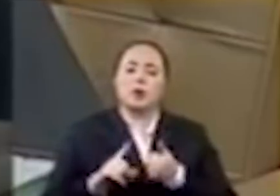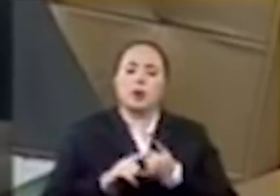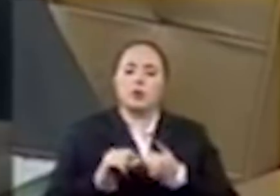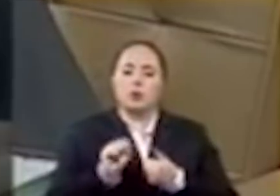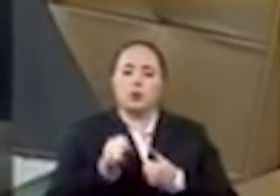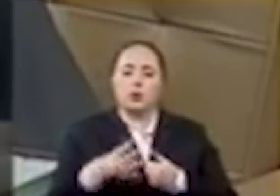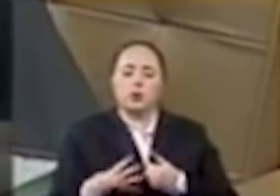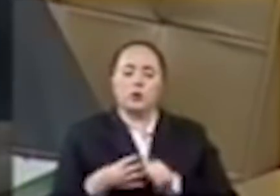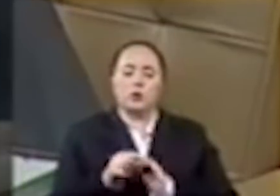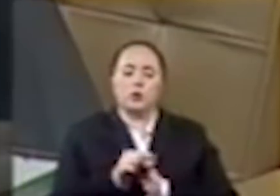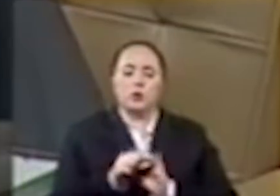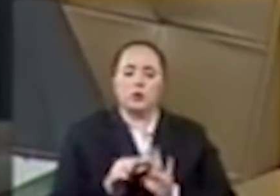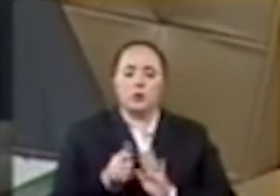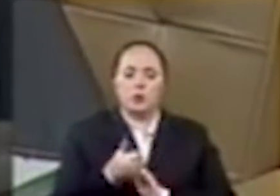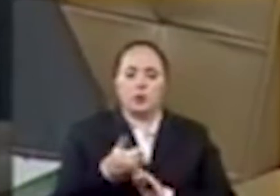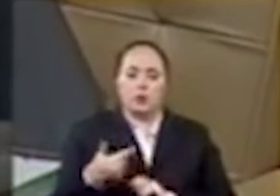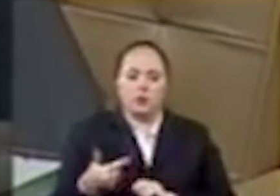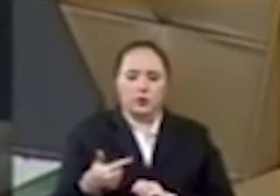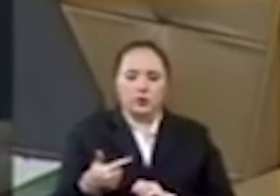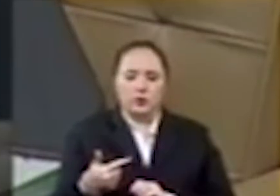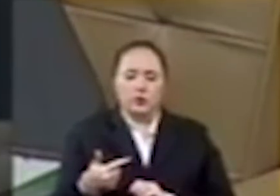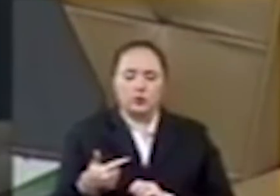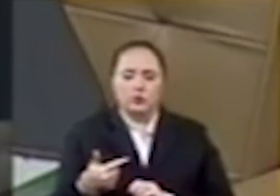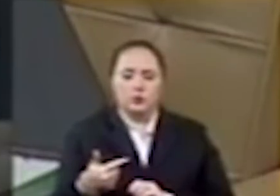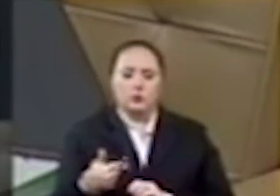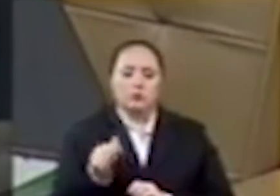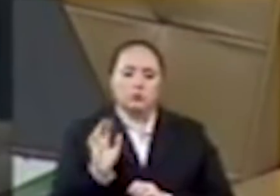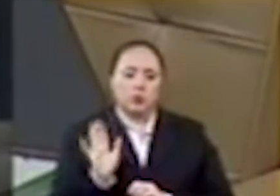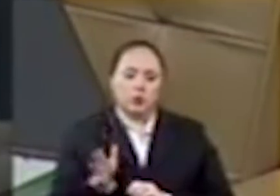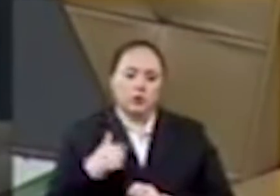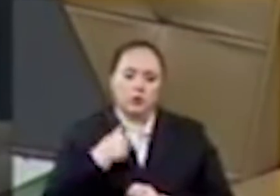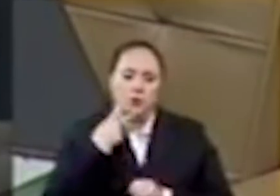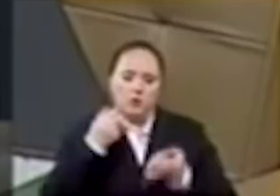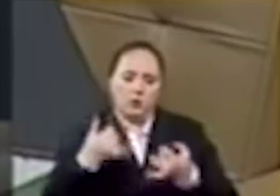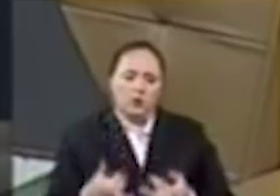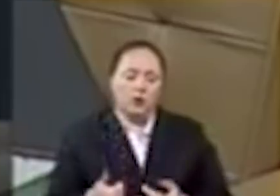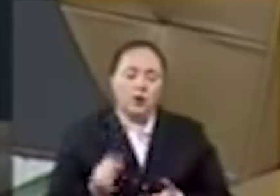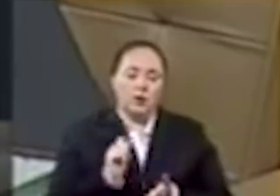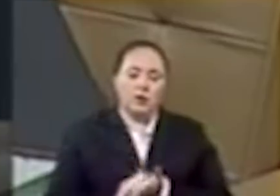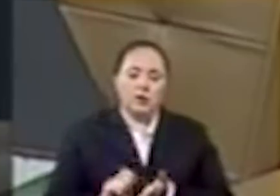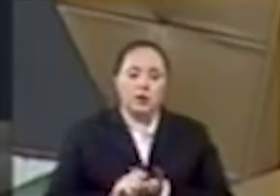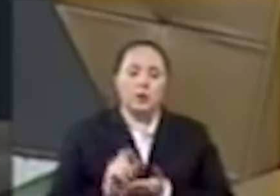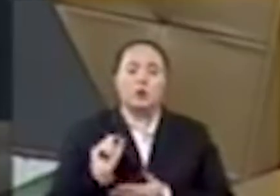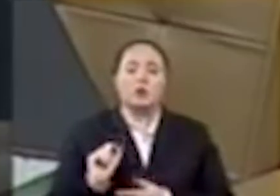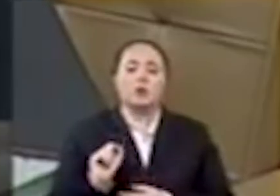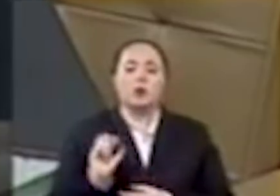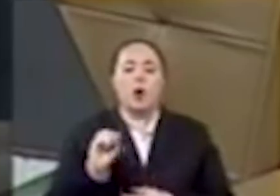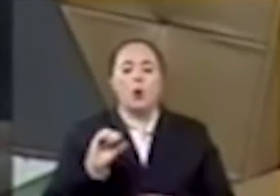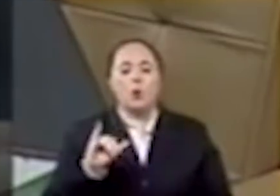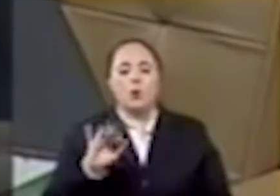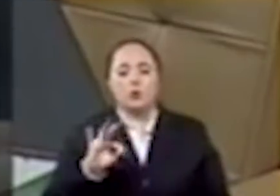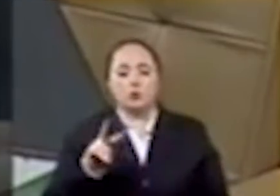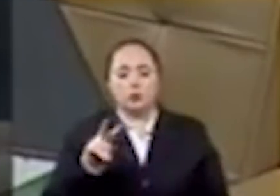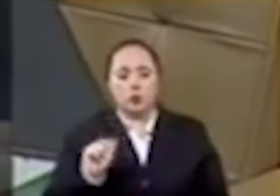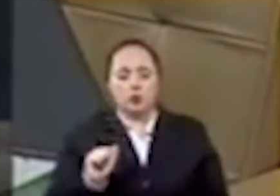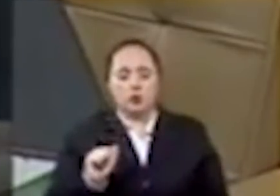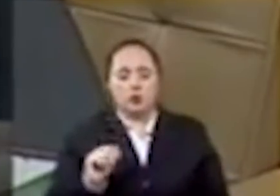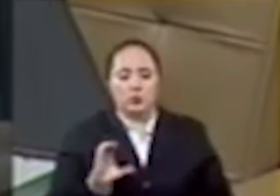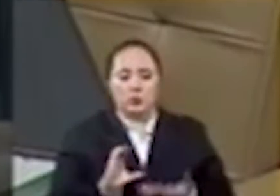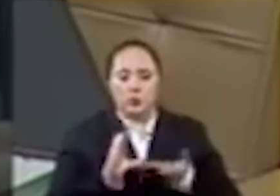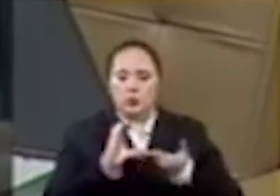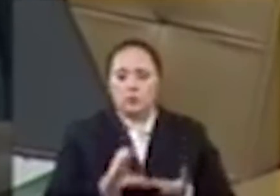84, inciso 12, da nossa carta, que já me referi, ao prescrever a mera oitiva do